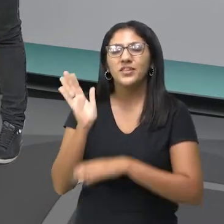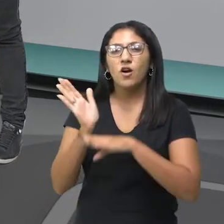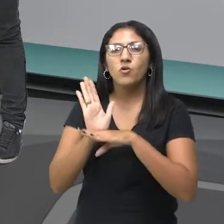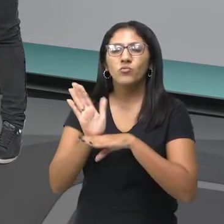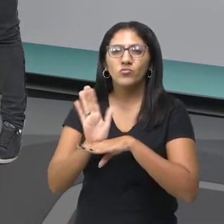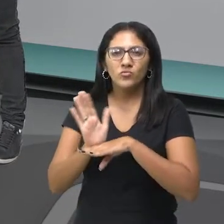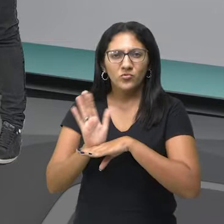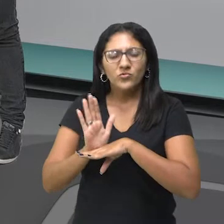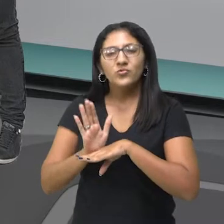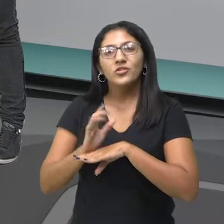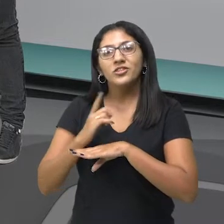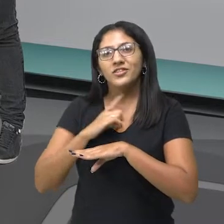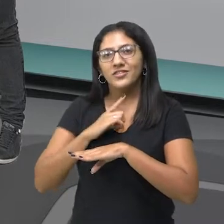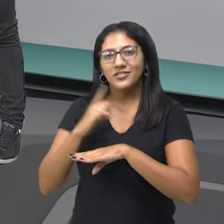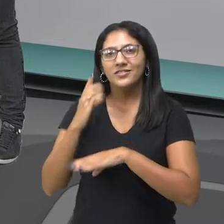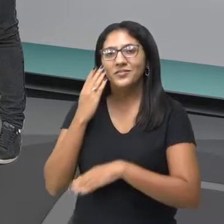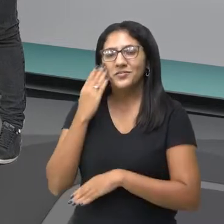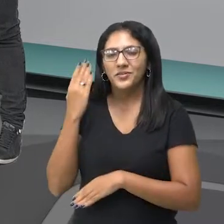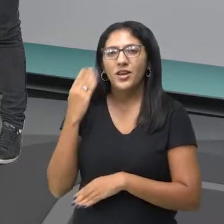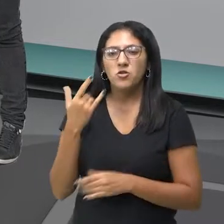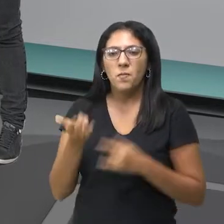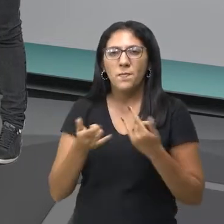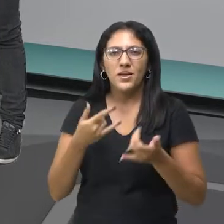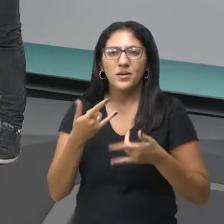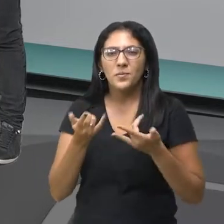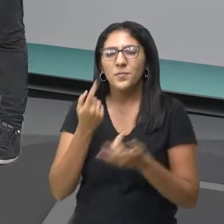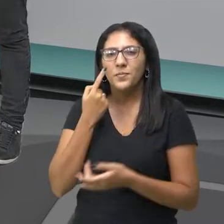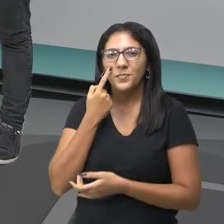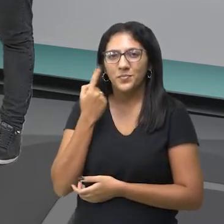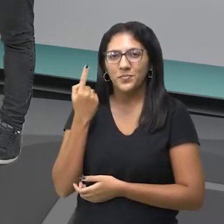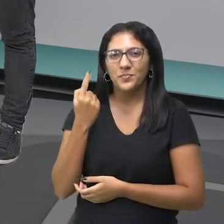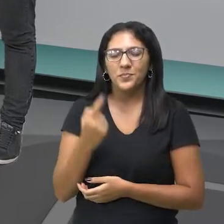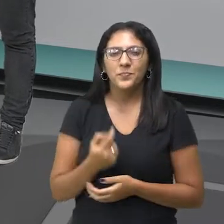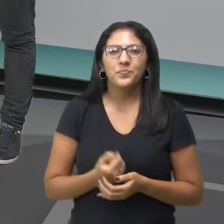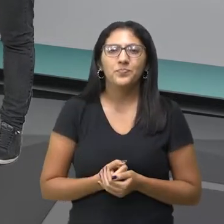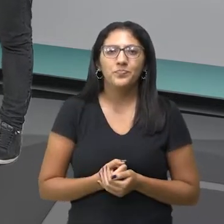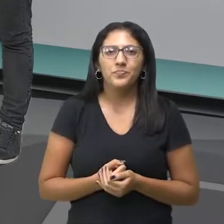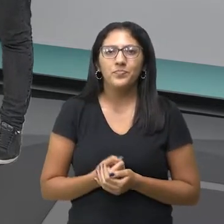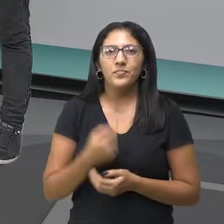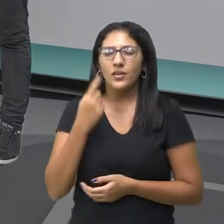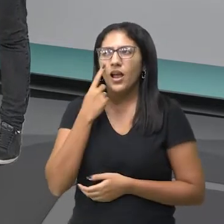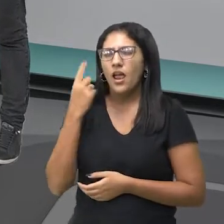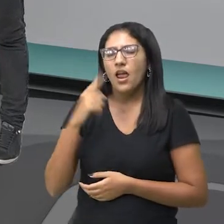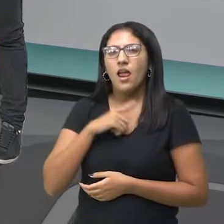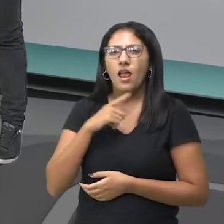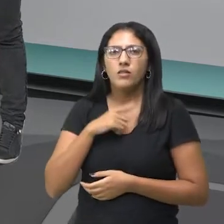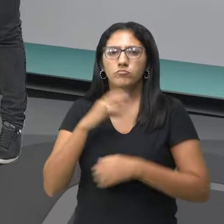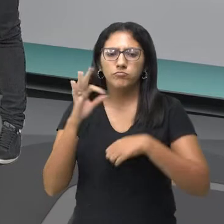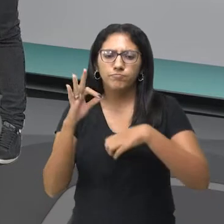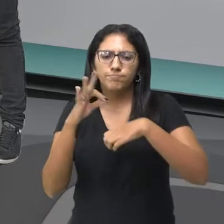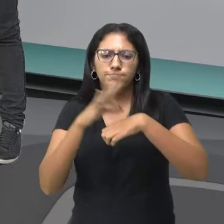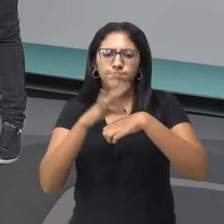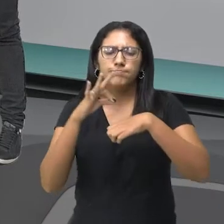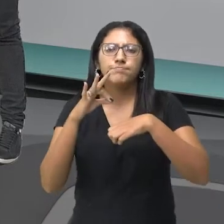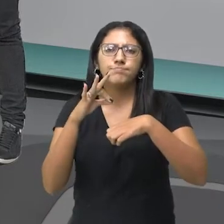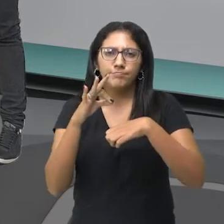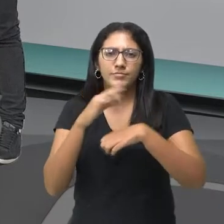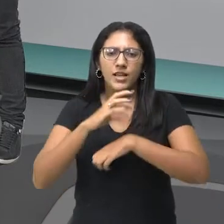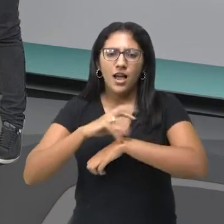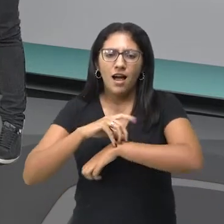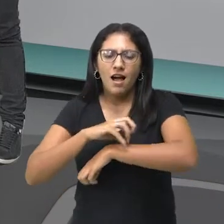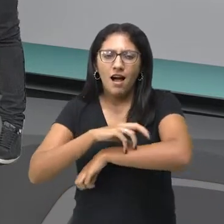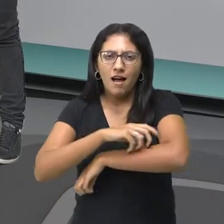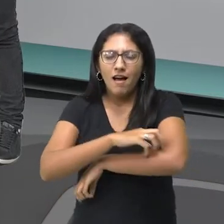tem exatamente do herói, do Peter Parker. Ele que sofreu, ou seja, que foi ferroado pela aranha